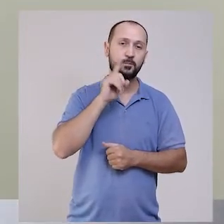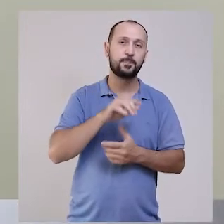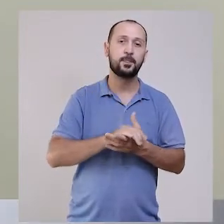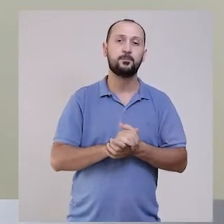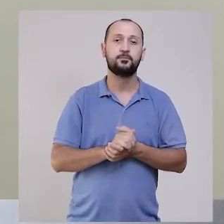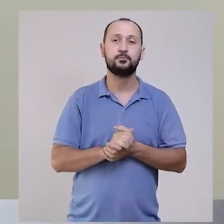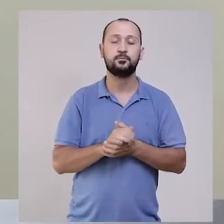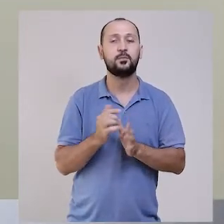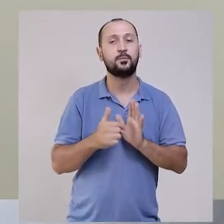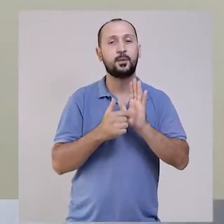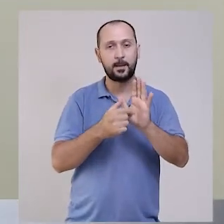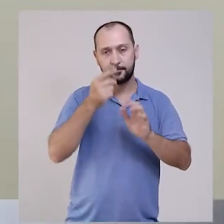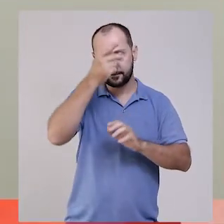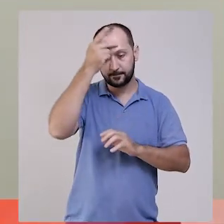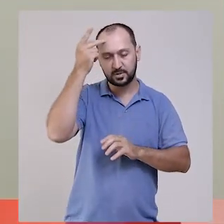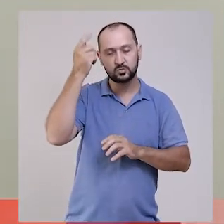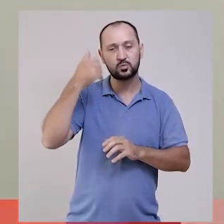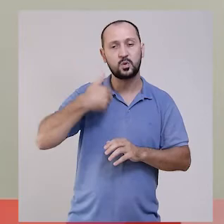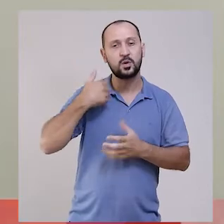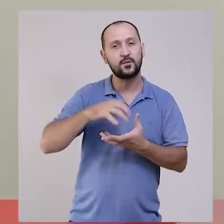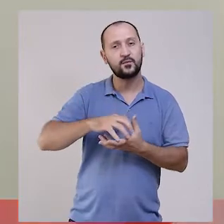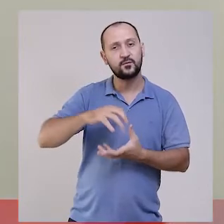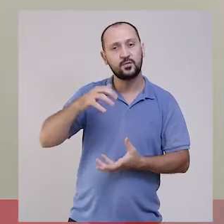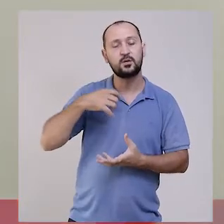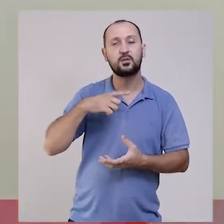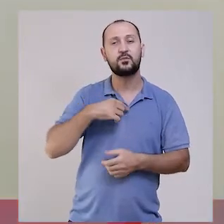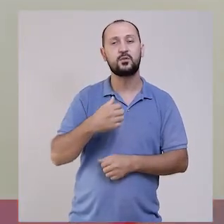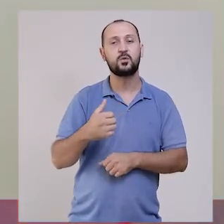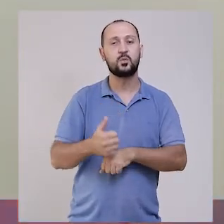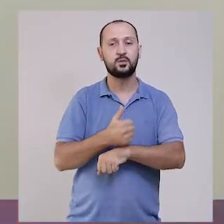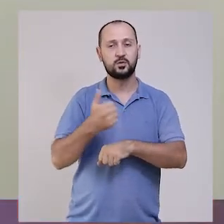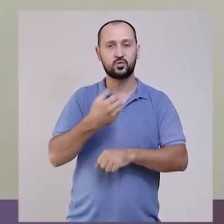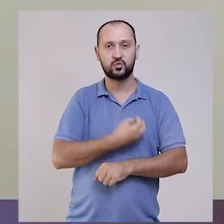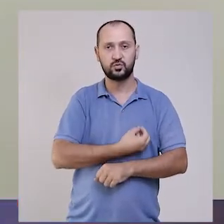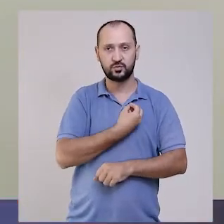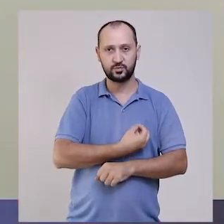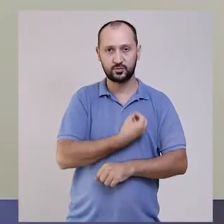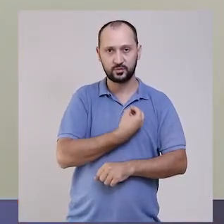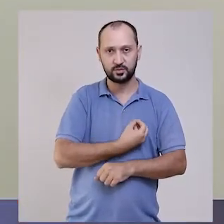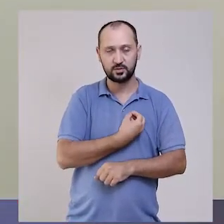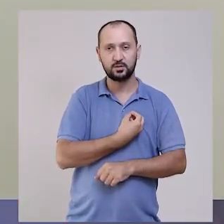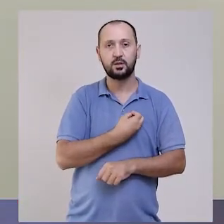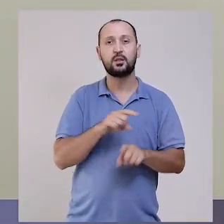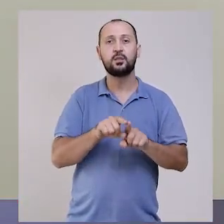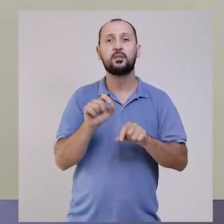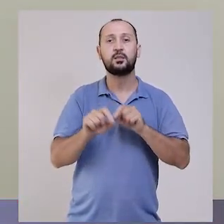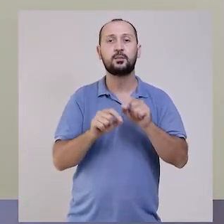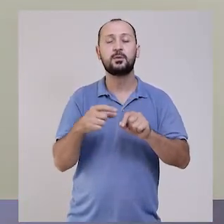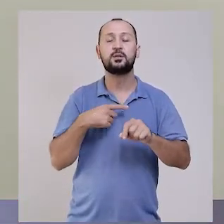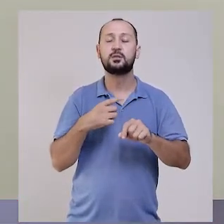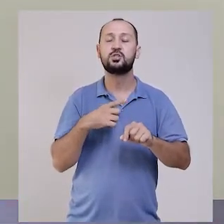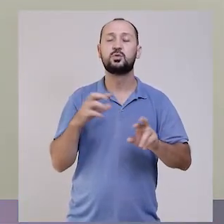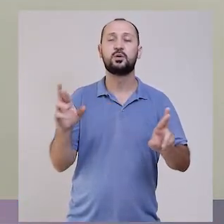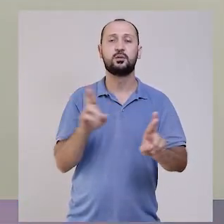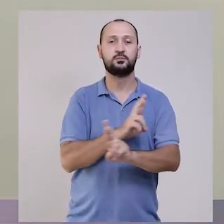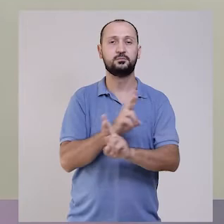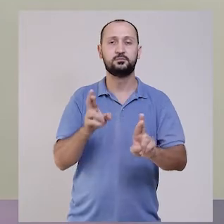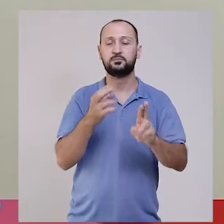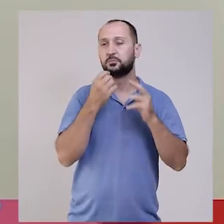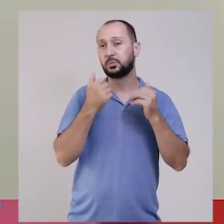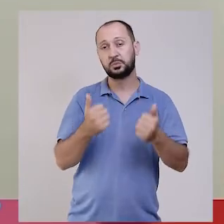que envelheceram bem, envelheceram com qualidade de vida, que tiveram uma vida boa na velhice, são pessoas bem relacionadas. Então, o relacionamento é fundamental.